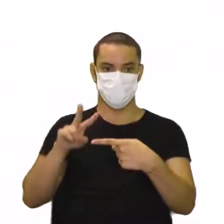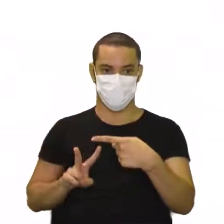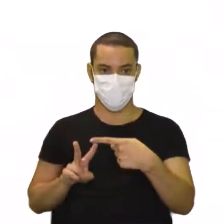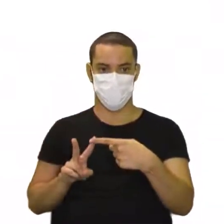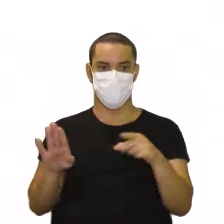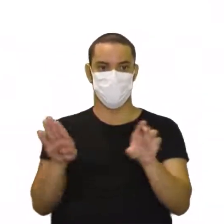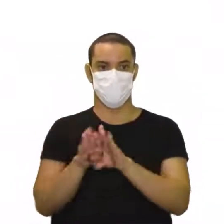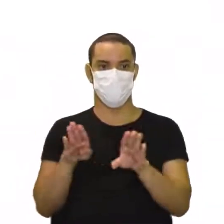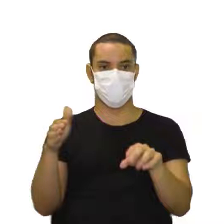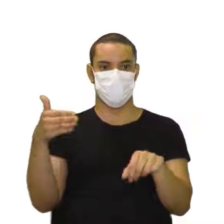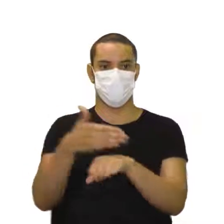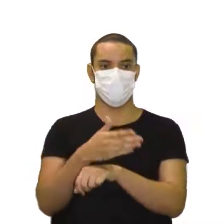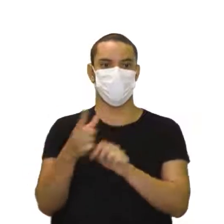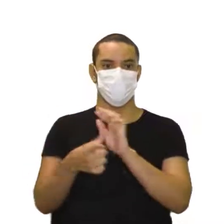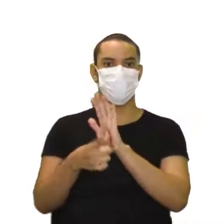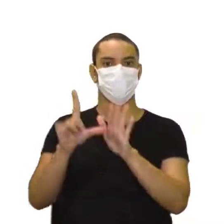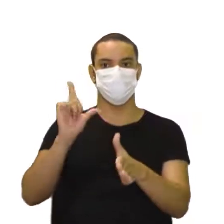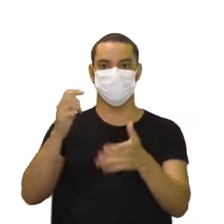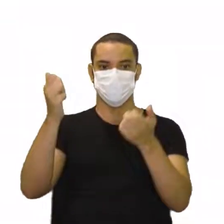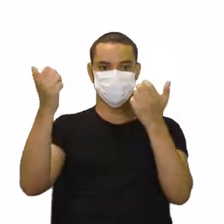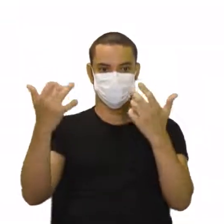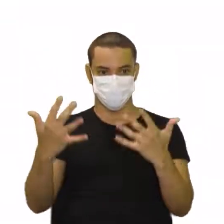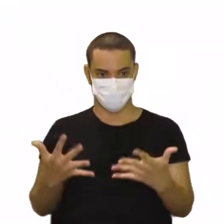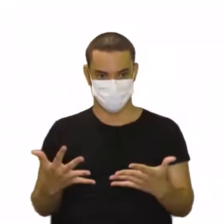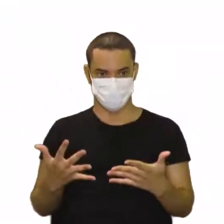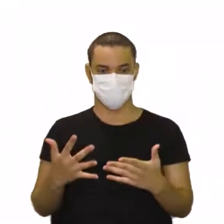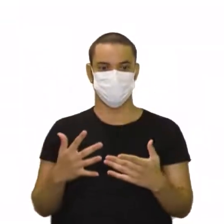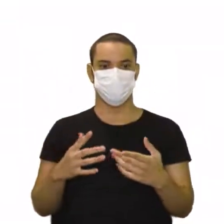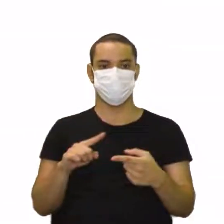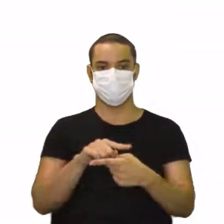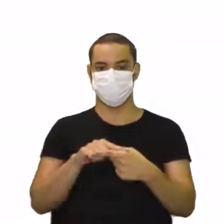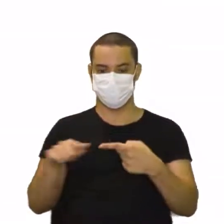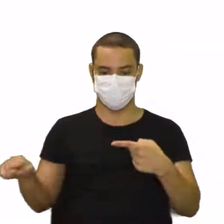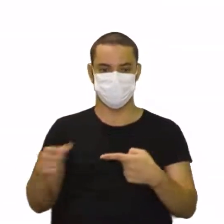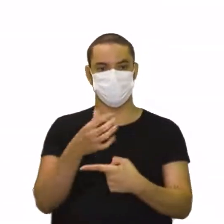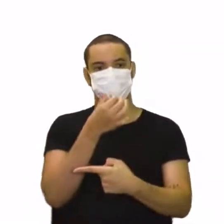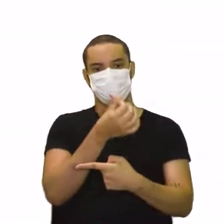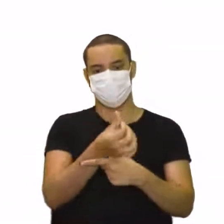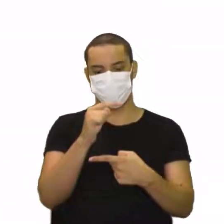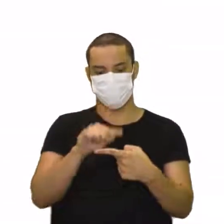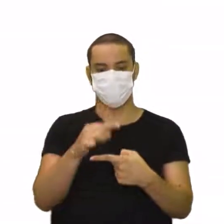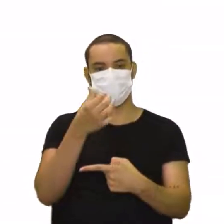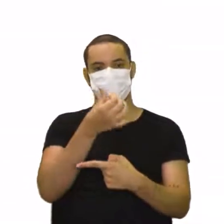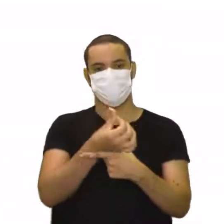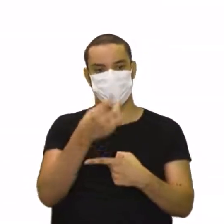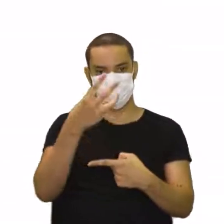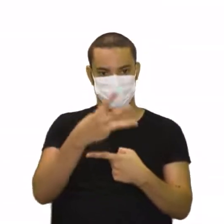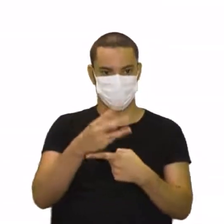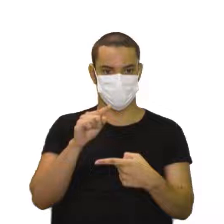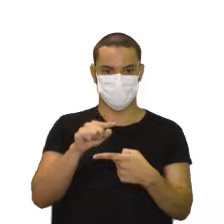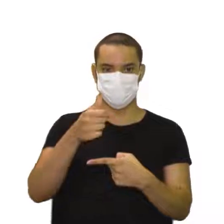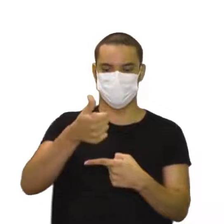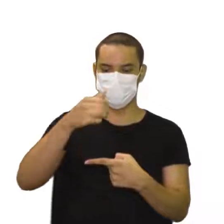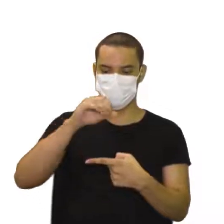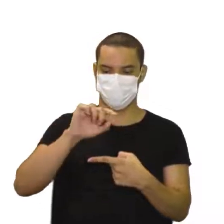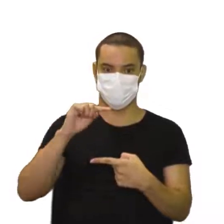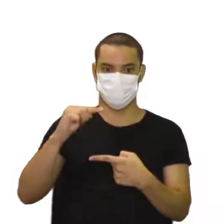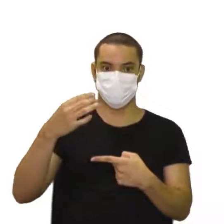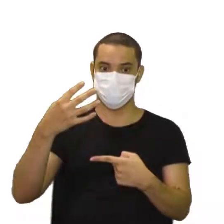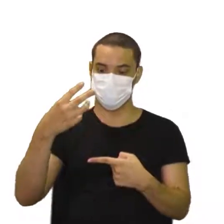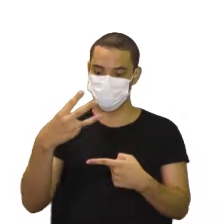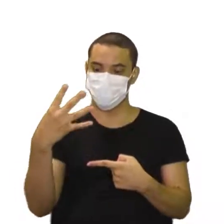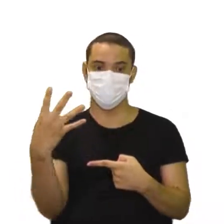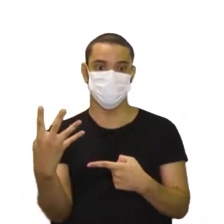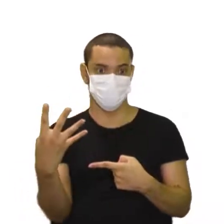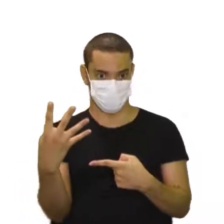que já foi dada anteriormente, dividido pela massa do elétron vezes a velocidade dele. Já que está